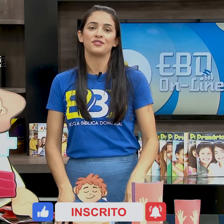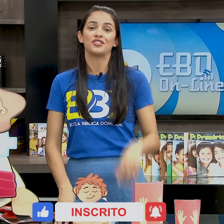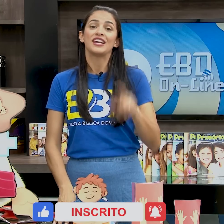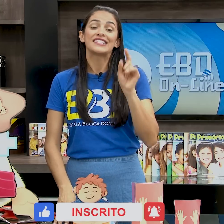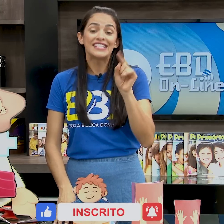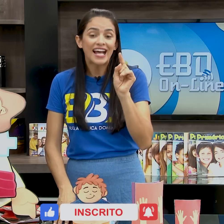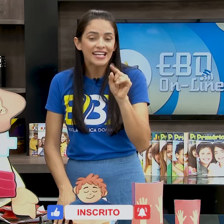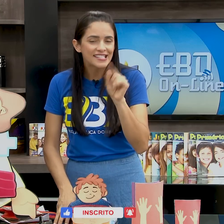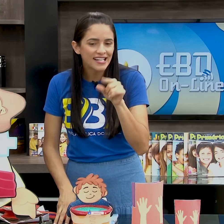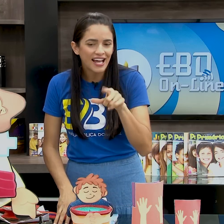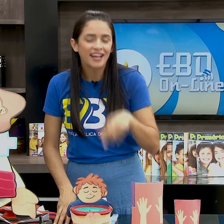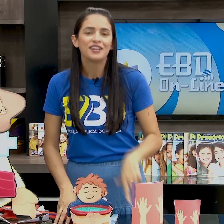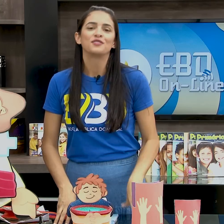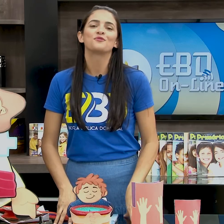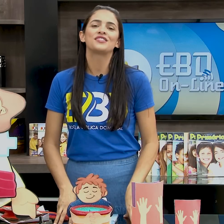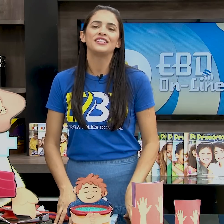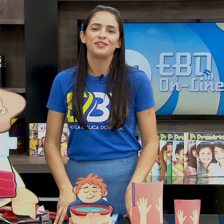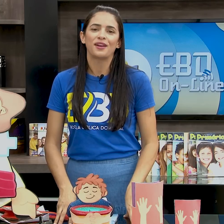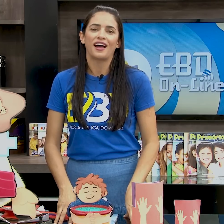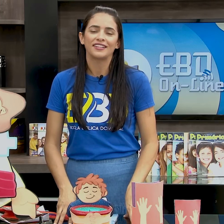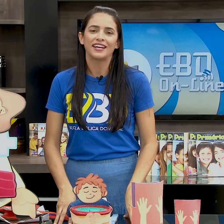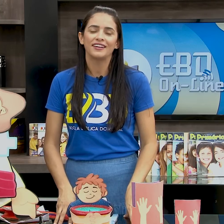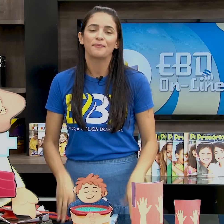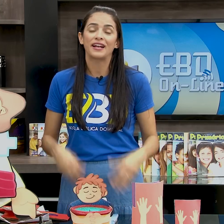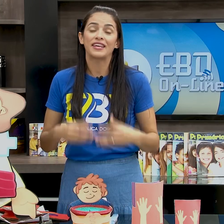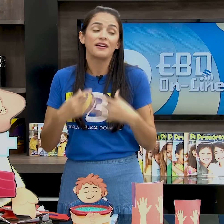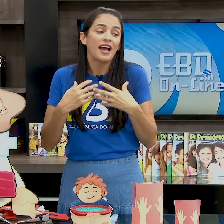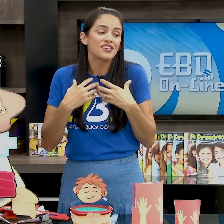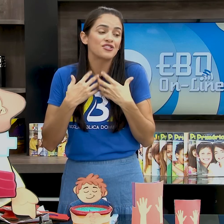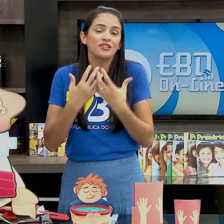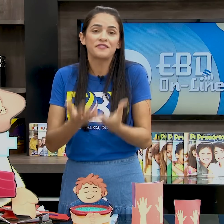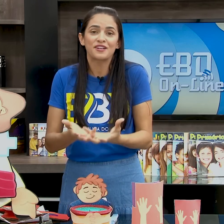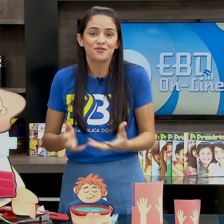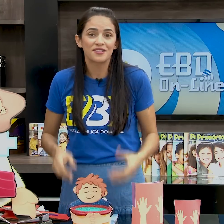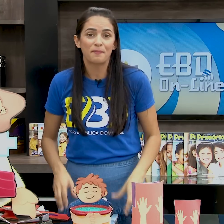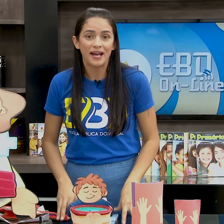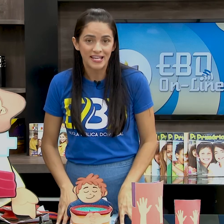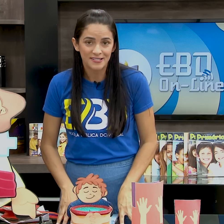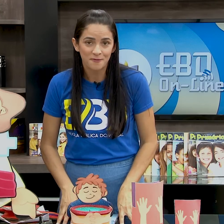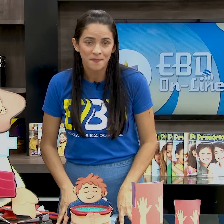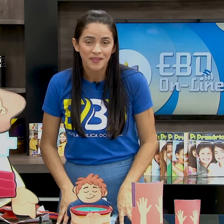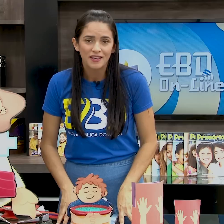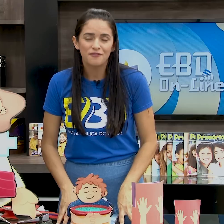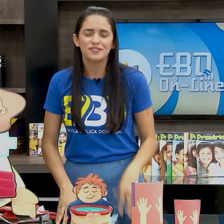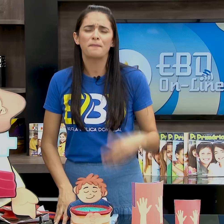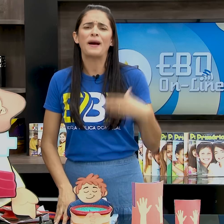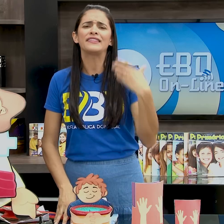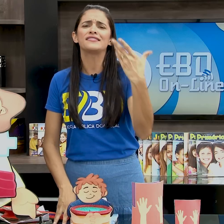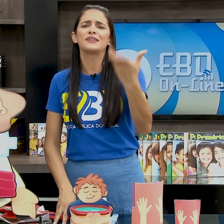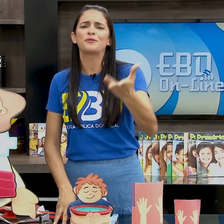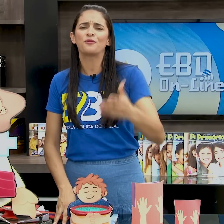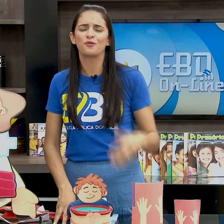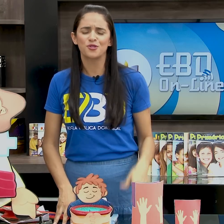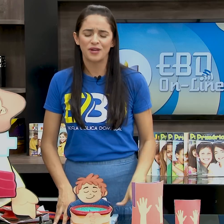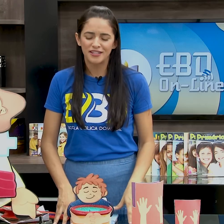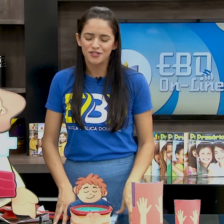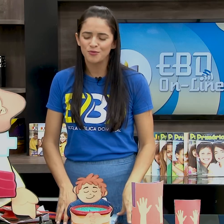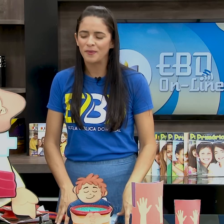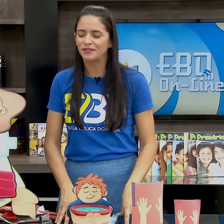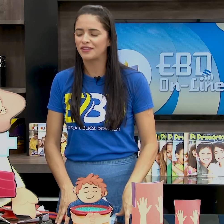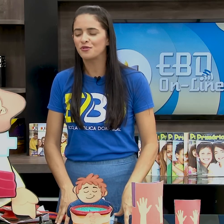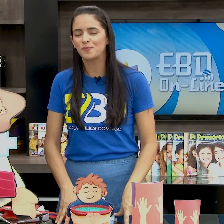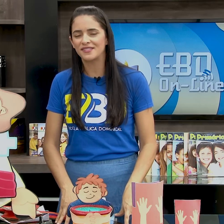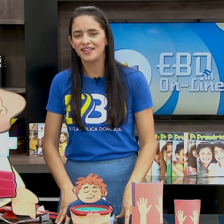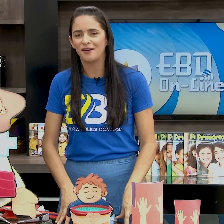notificações sinalize lá no Sininho lá né para que as notificações apareçam e você Participe conosco